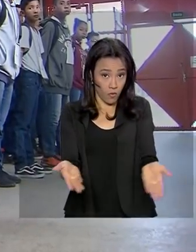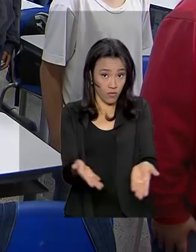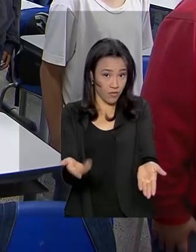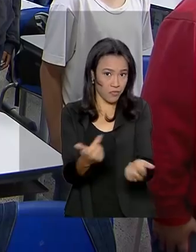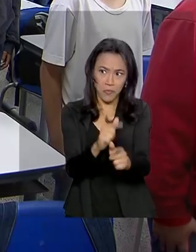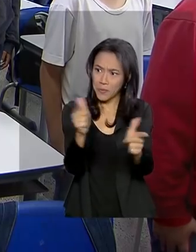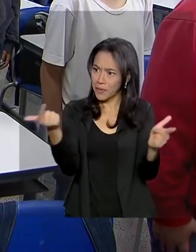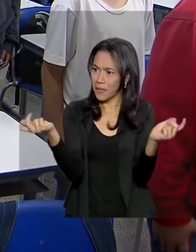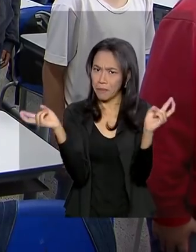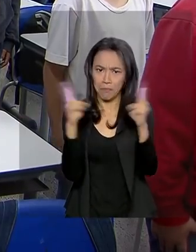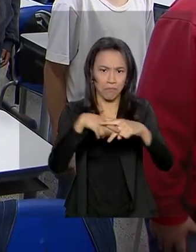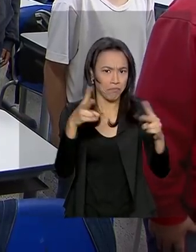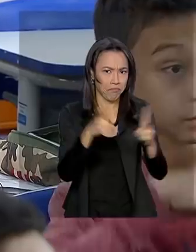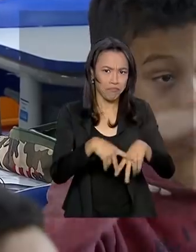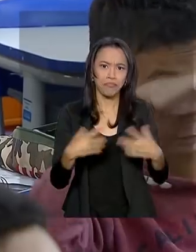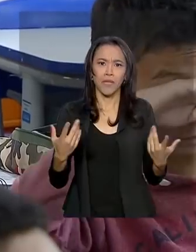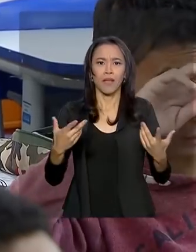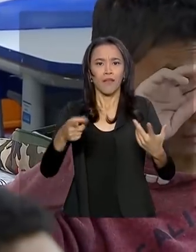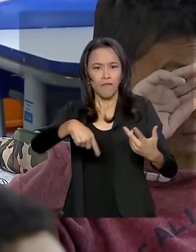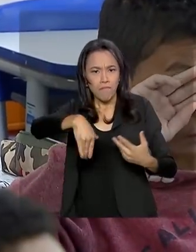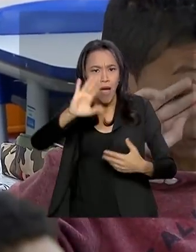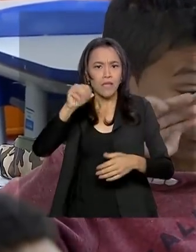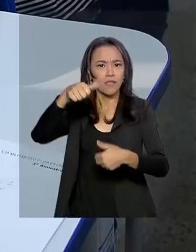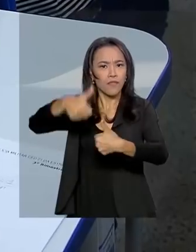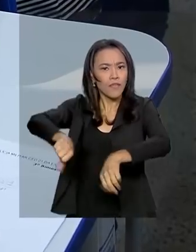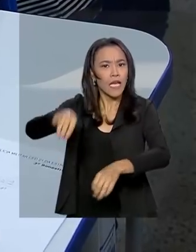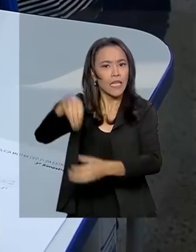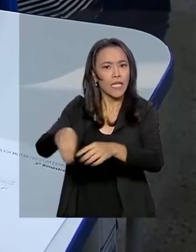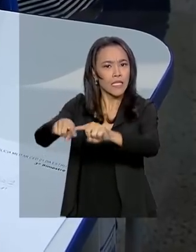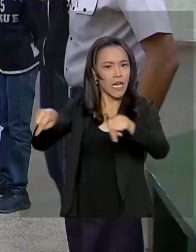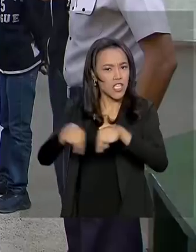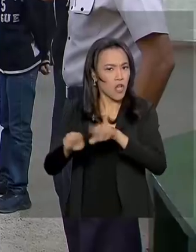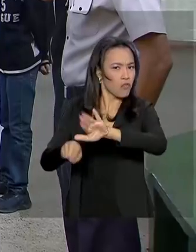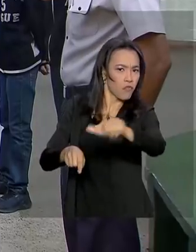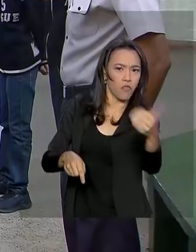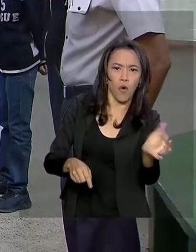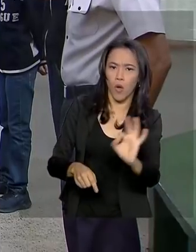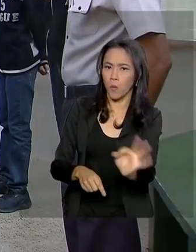não tem briga. Os alunos ficam mais dentro de sala de aula, não fica mais fora.